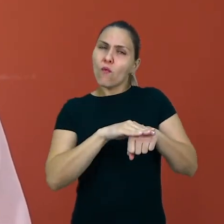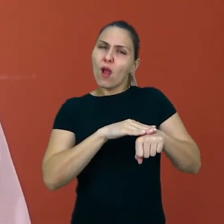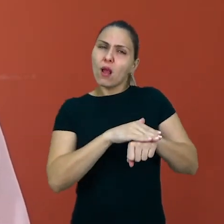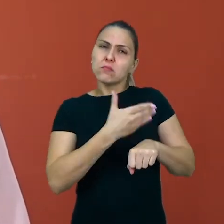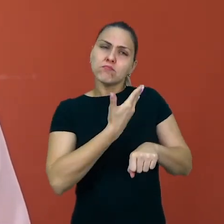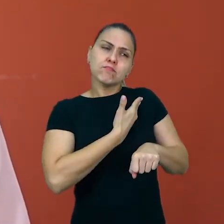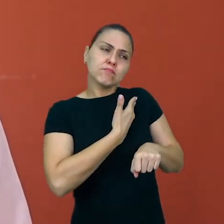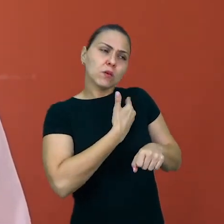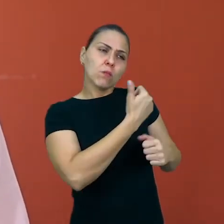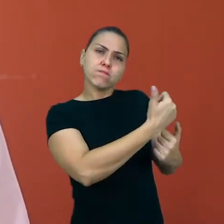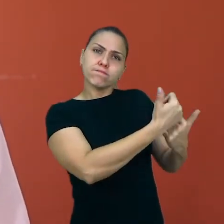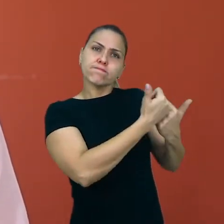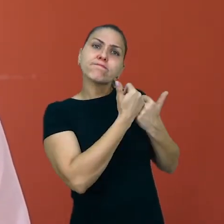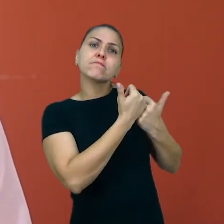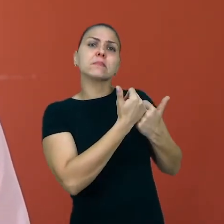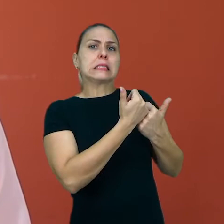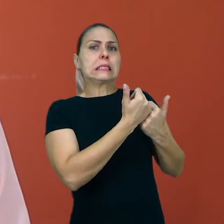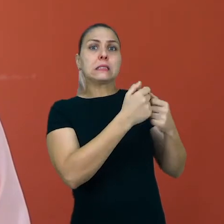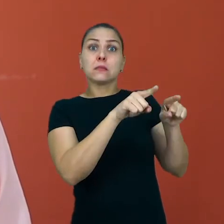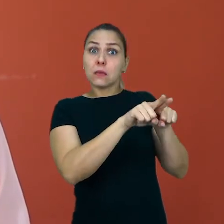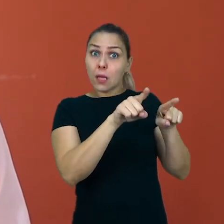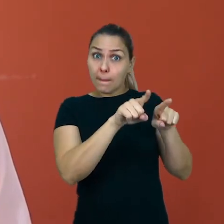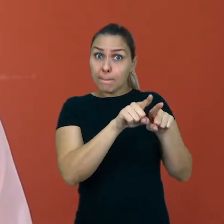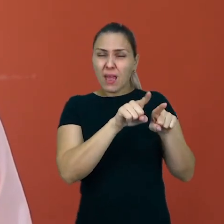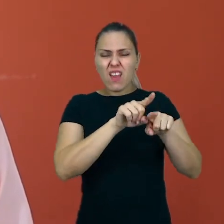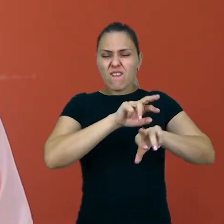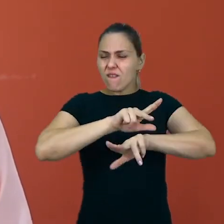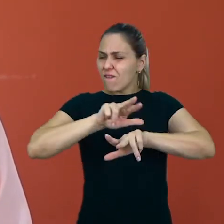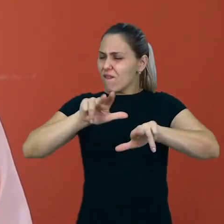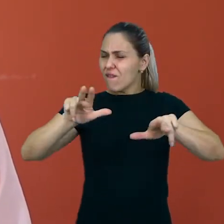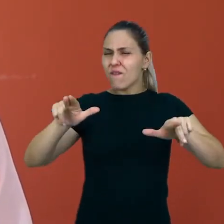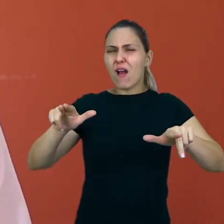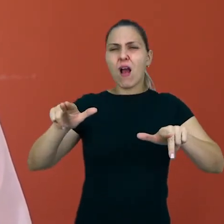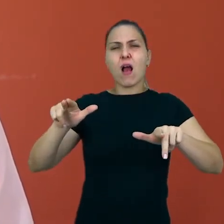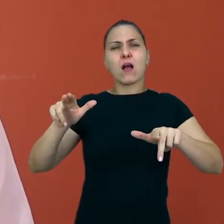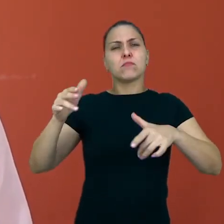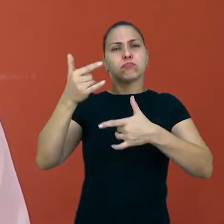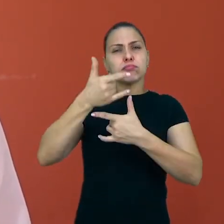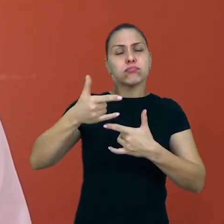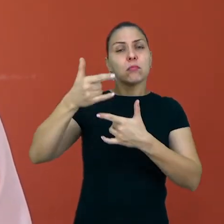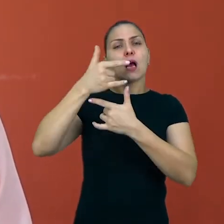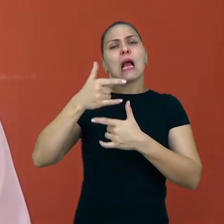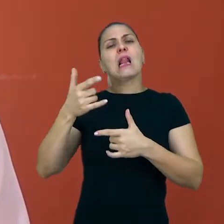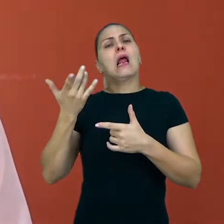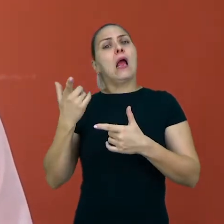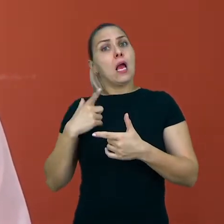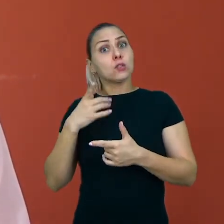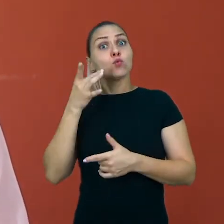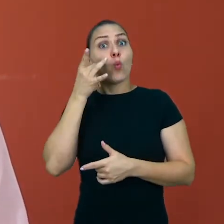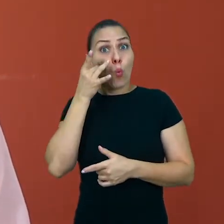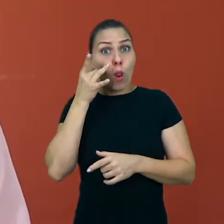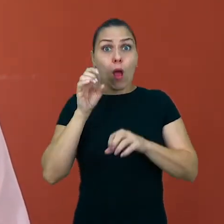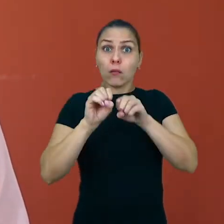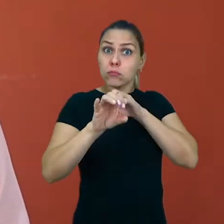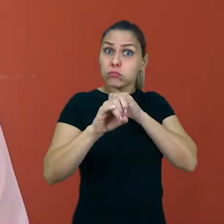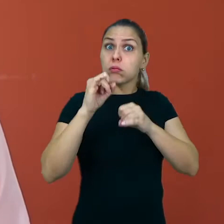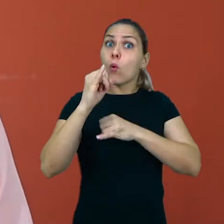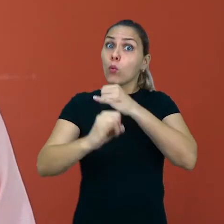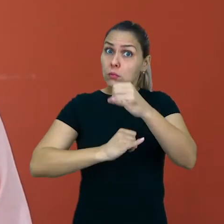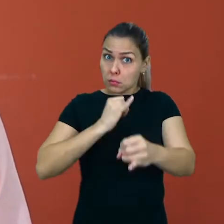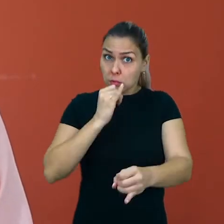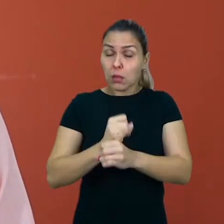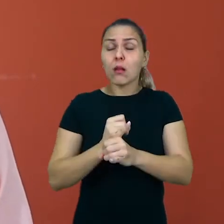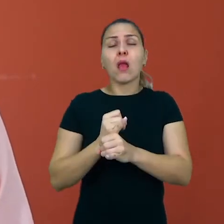com a sua rede de apoio, mas saiba que também estão disponíveis diversos canais de atendimento voluntário